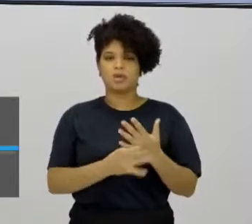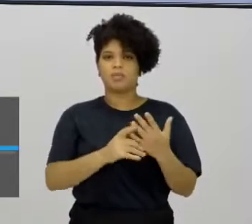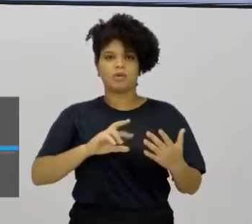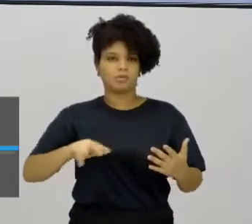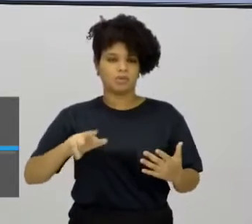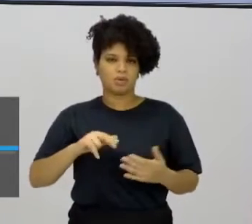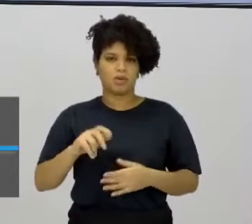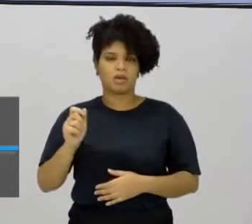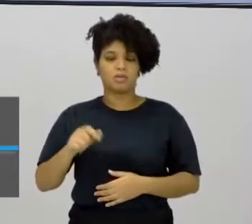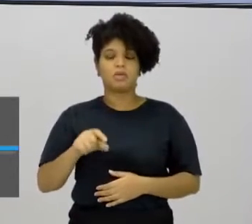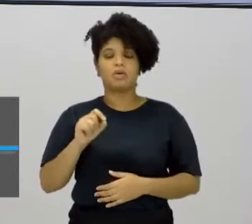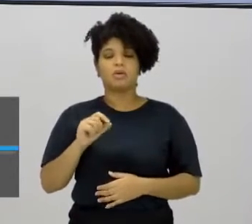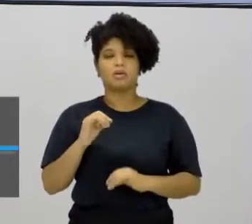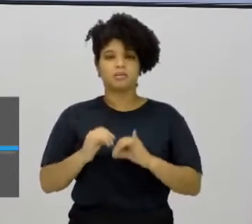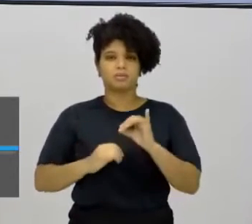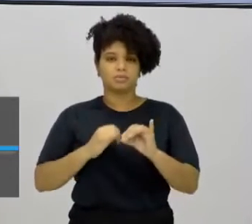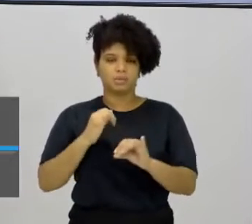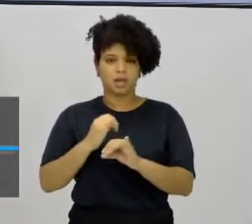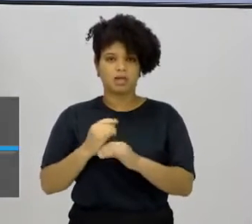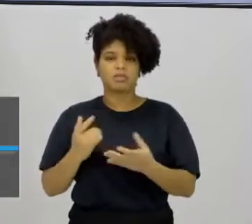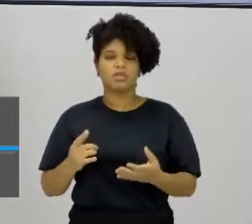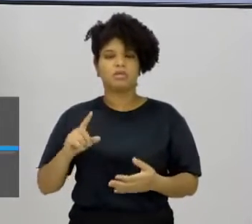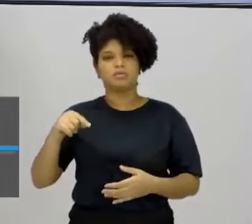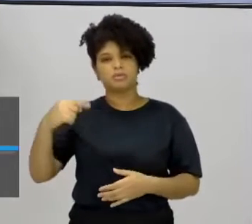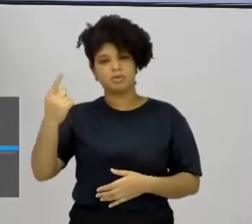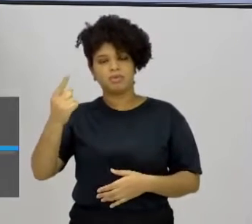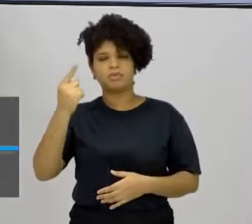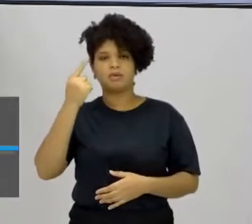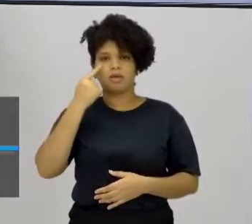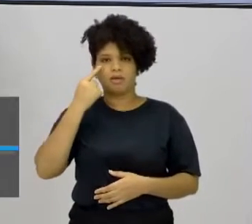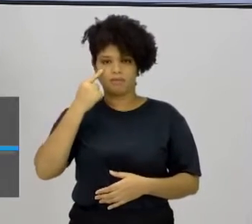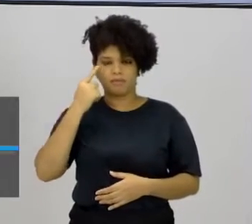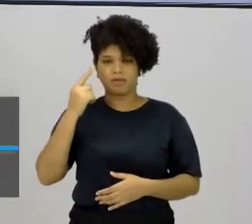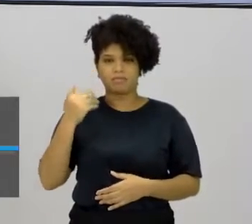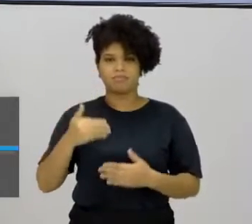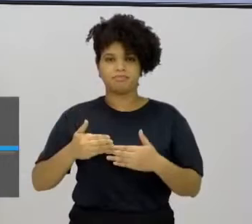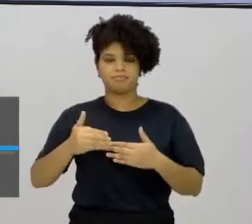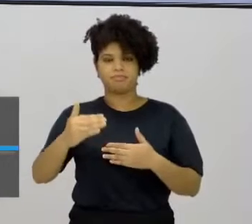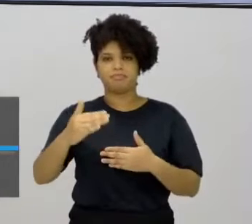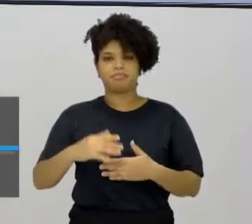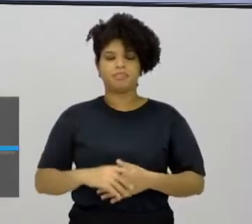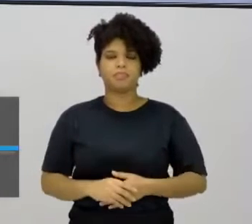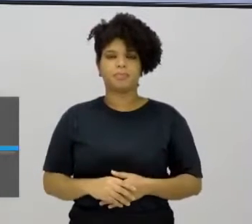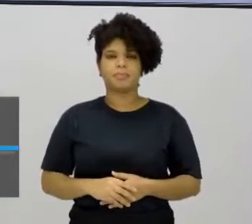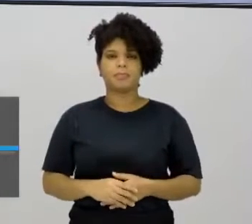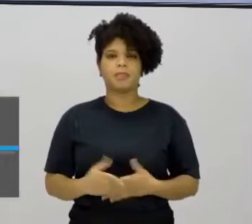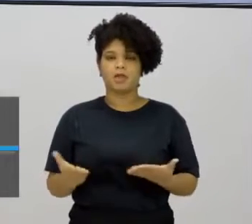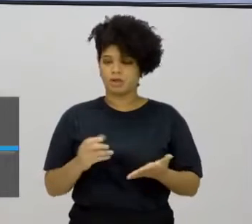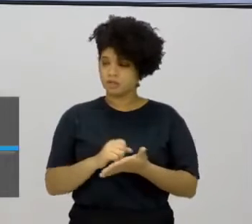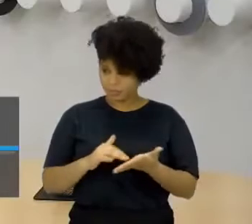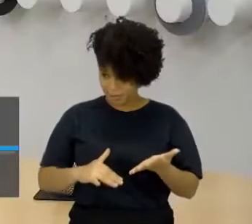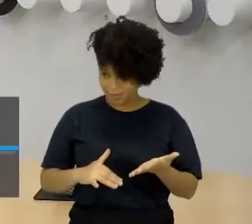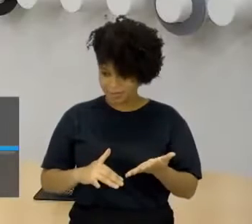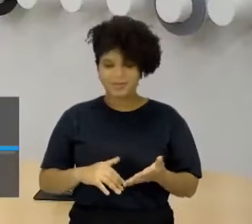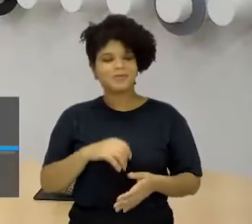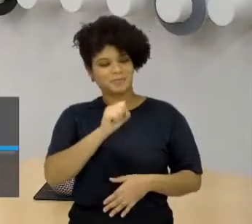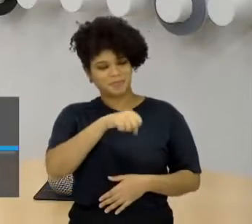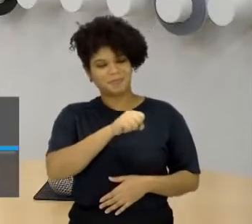né, utilização de internet, né, que depois a gente vai ver aí mais para frente. Agora nós vamos ver aí a atividade?